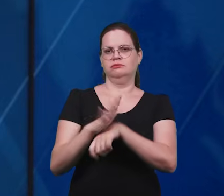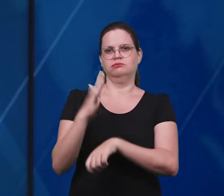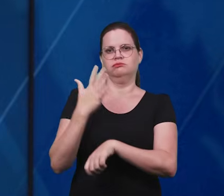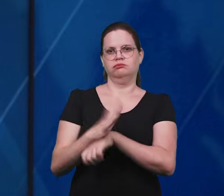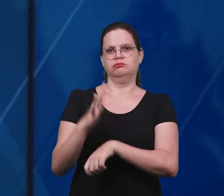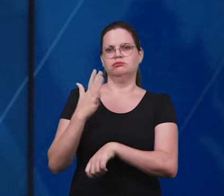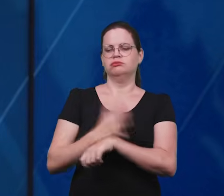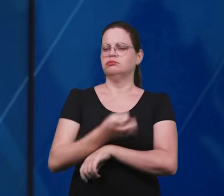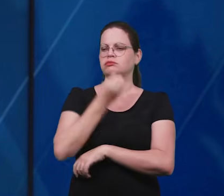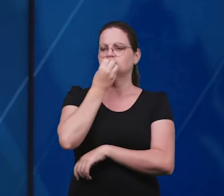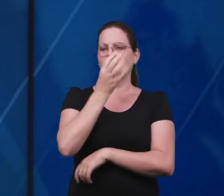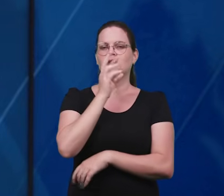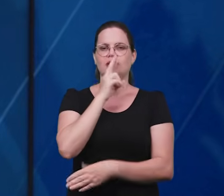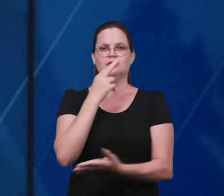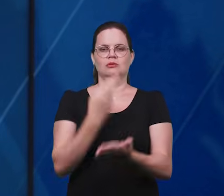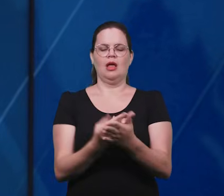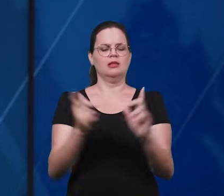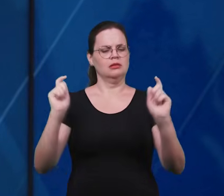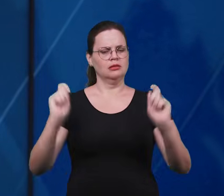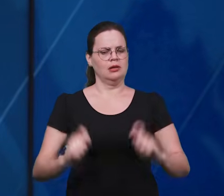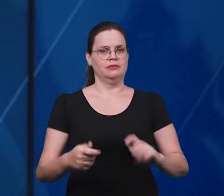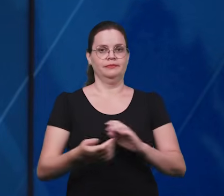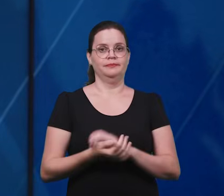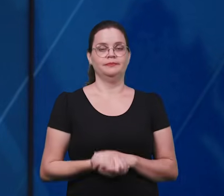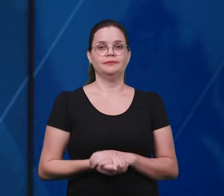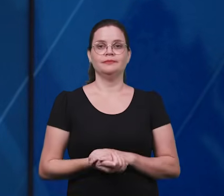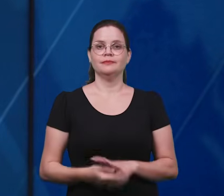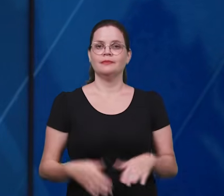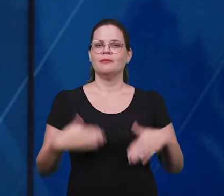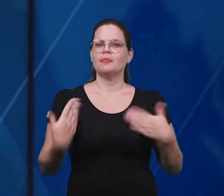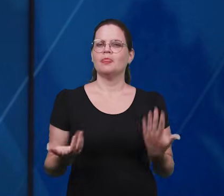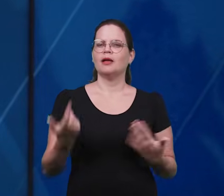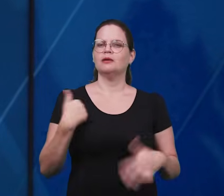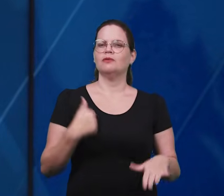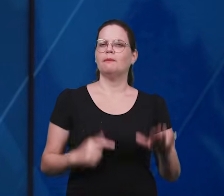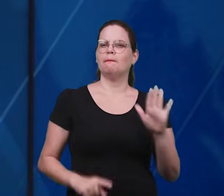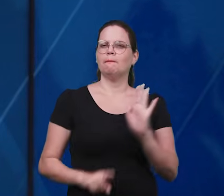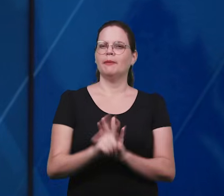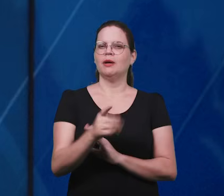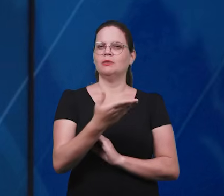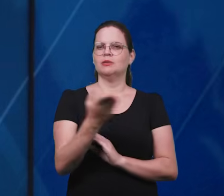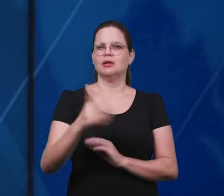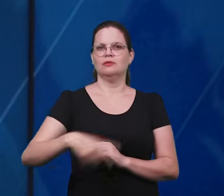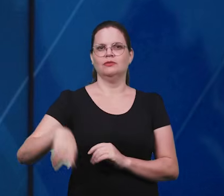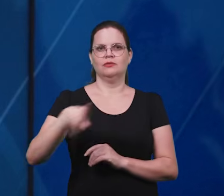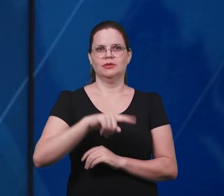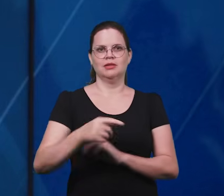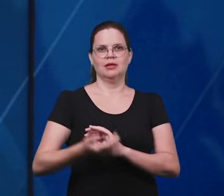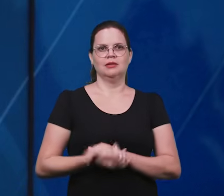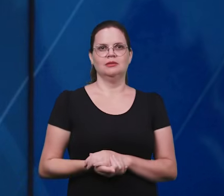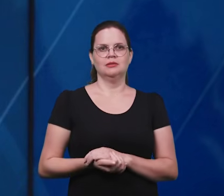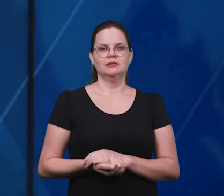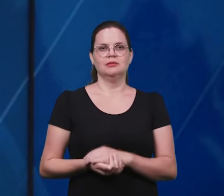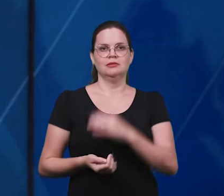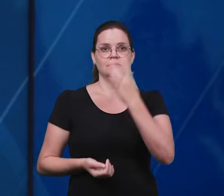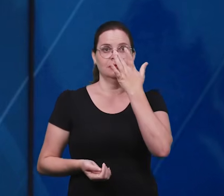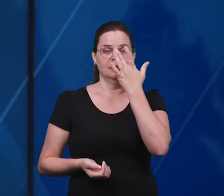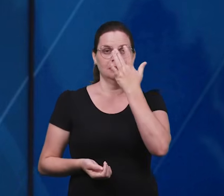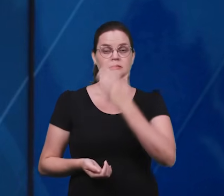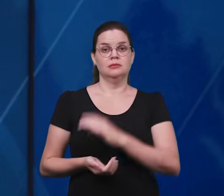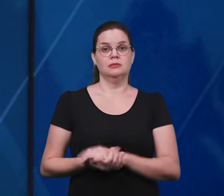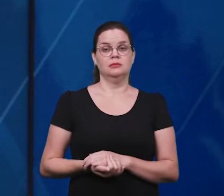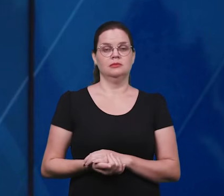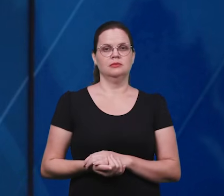delas bons resultados. Portanto, a pergunta que se faz vamos às perguntas.